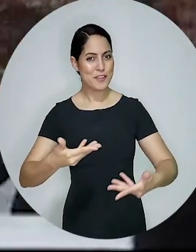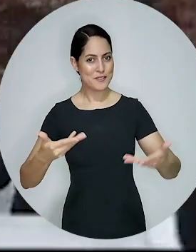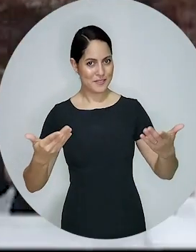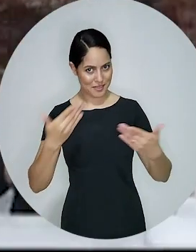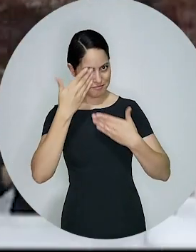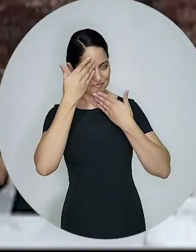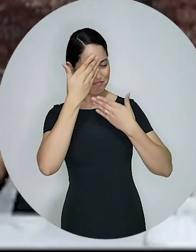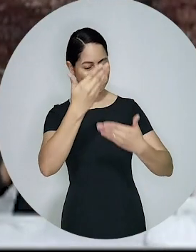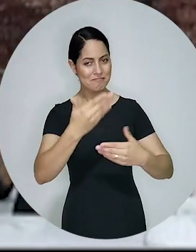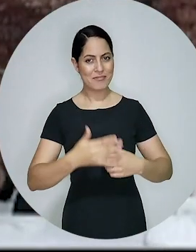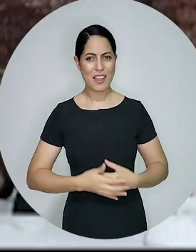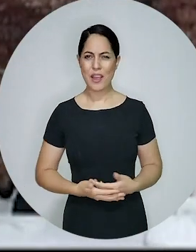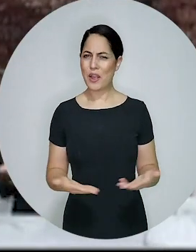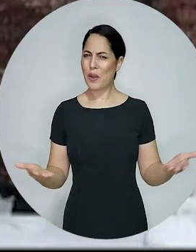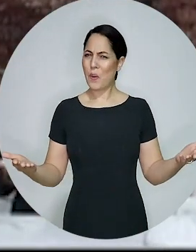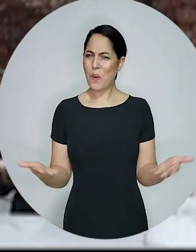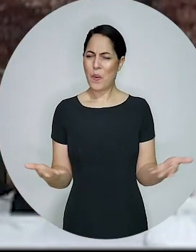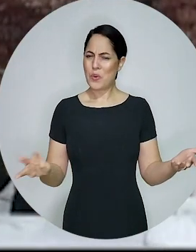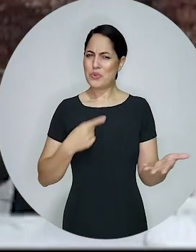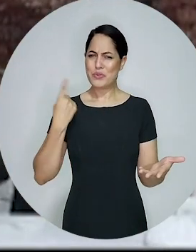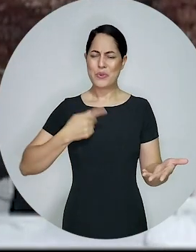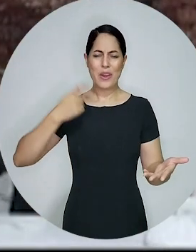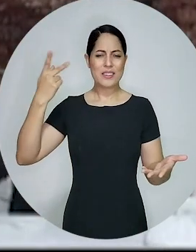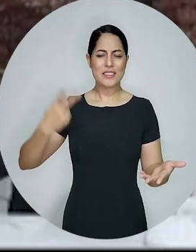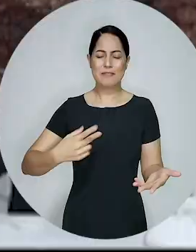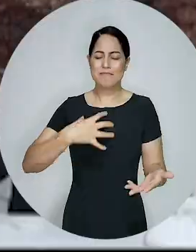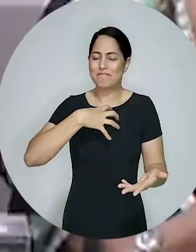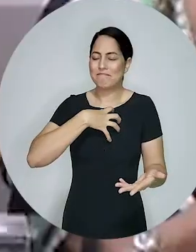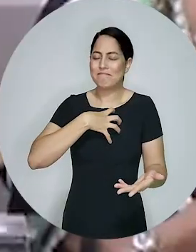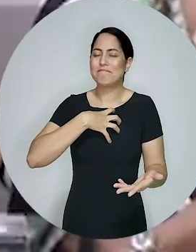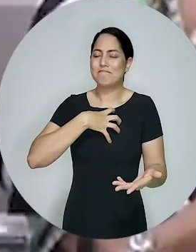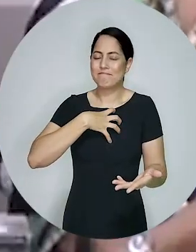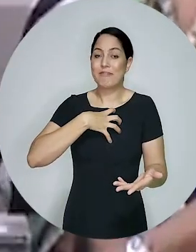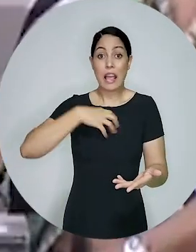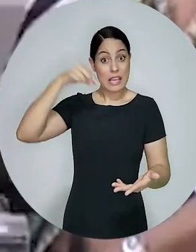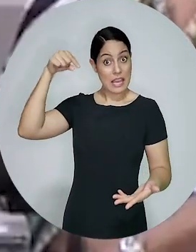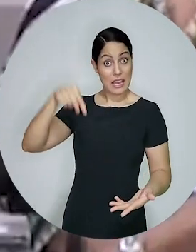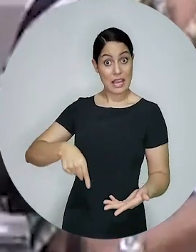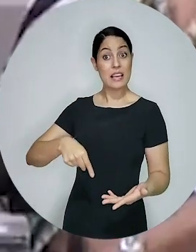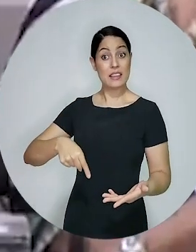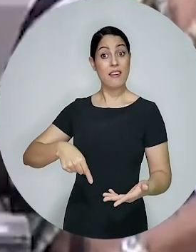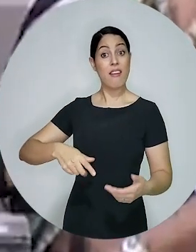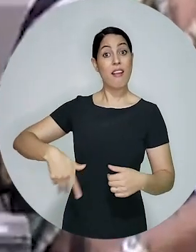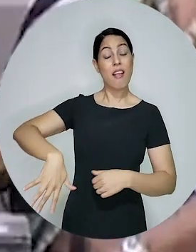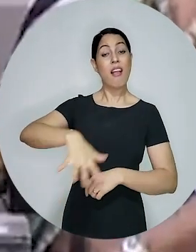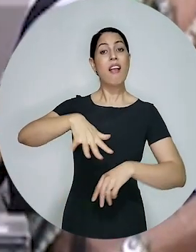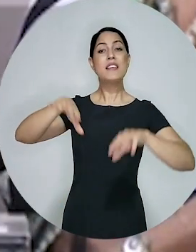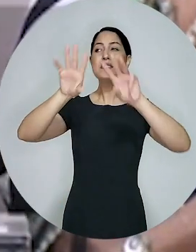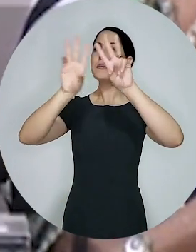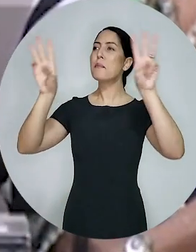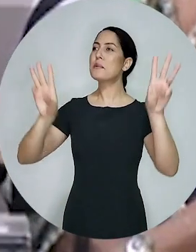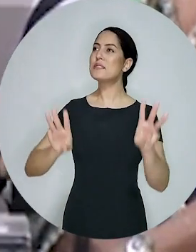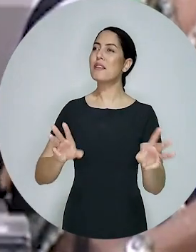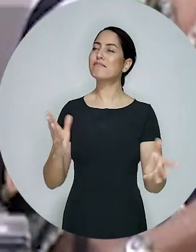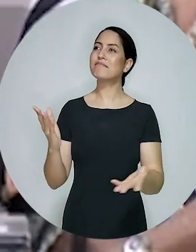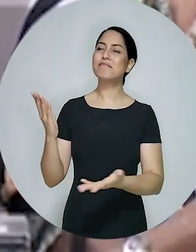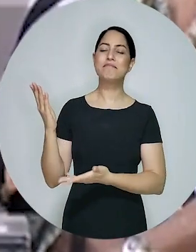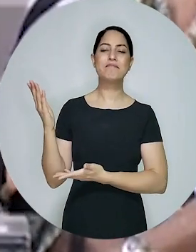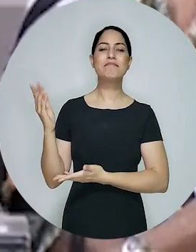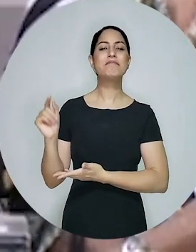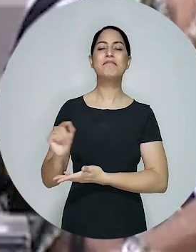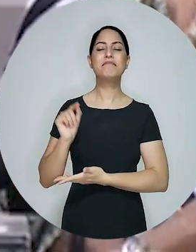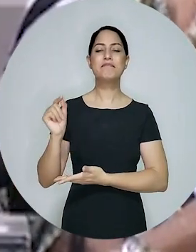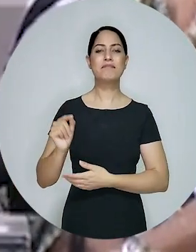convite sagrado, que honra muito a Ordem dos Advogados. O que é esse museu? Ele é o espelho